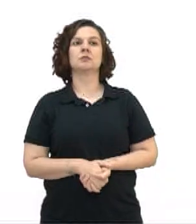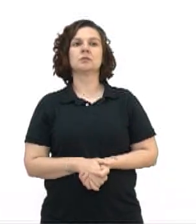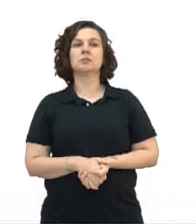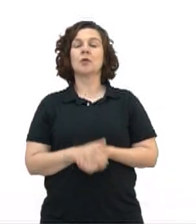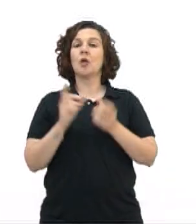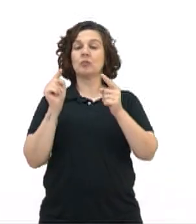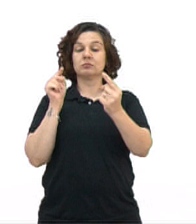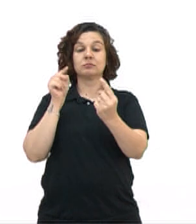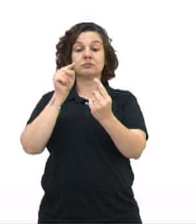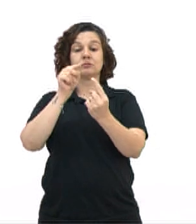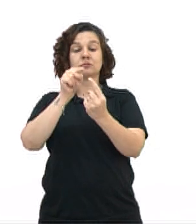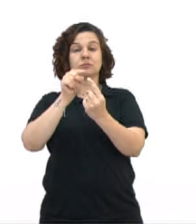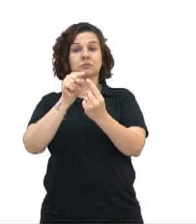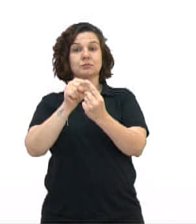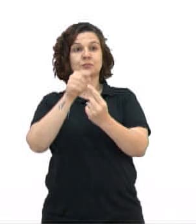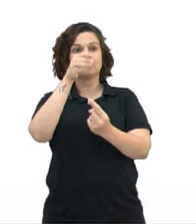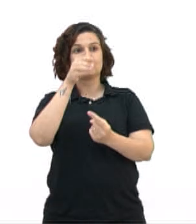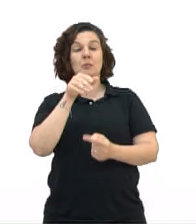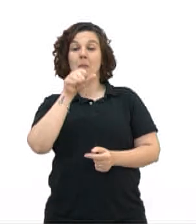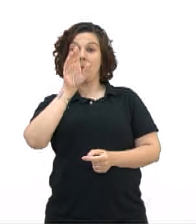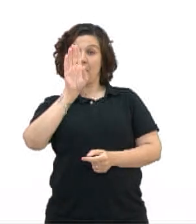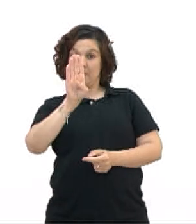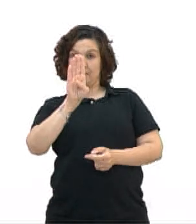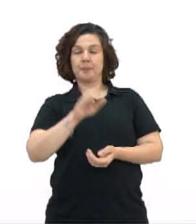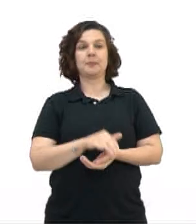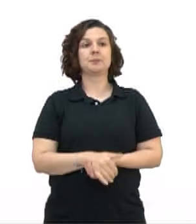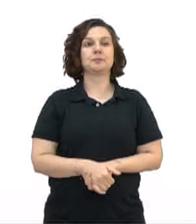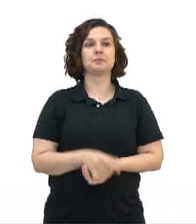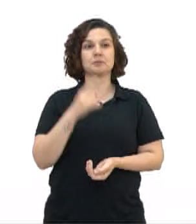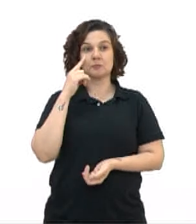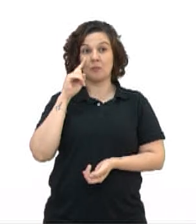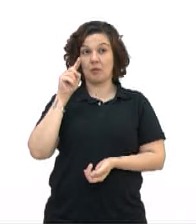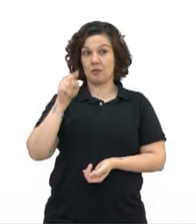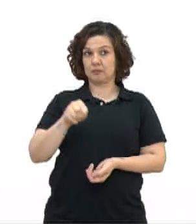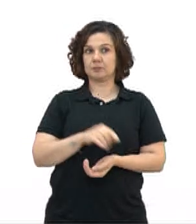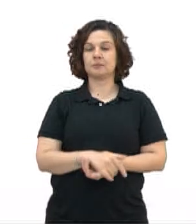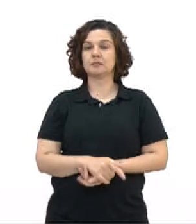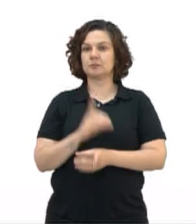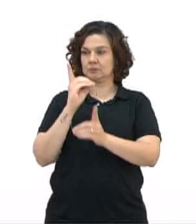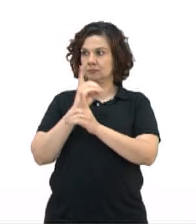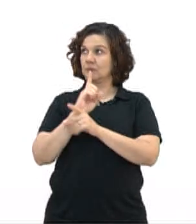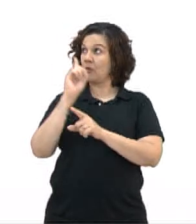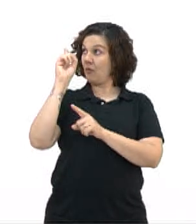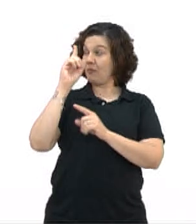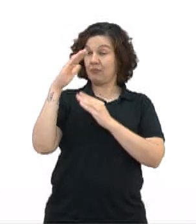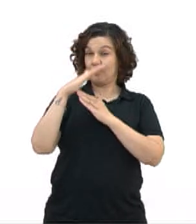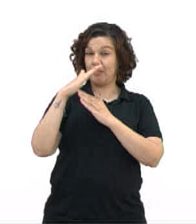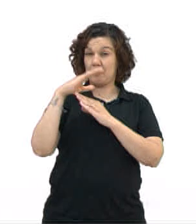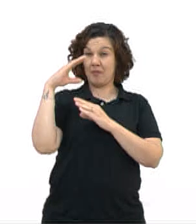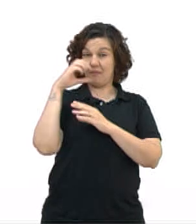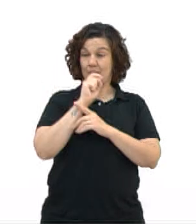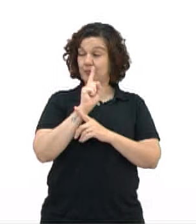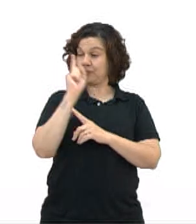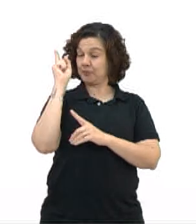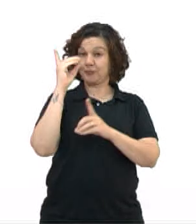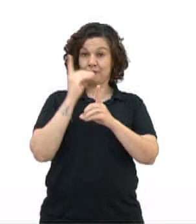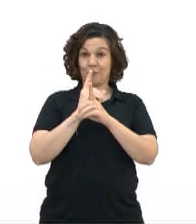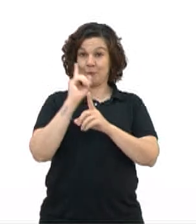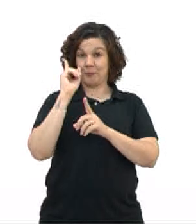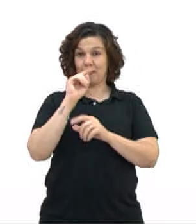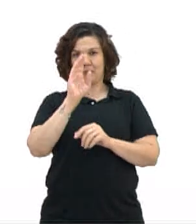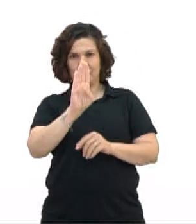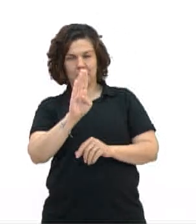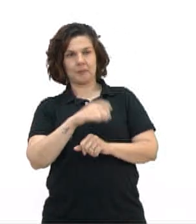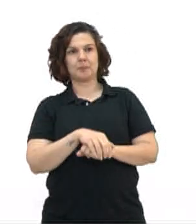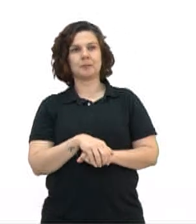vamos definir as coordenadas geográficas do ponto B. Visualize ali o ponto B. Vai ficar um tempinho só para você localizar ali e visualizar o ponto